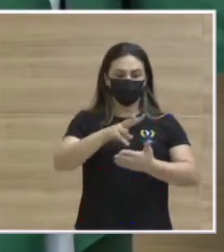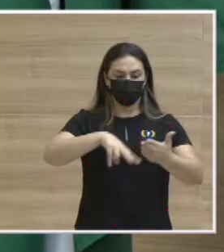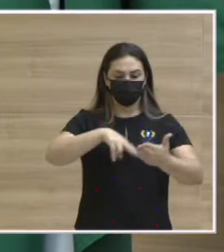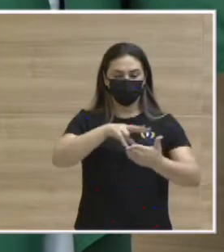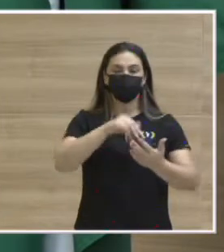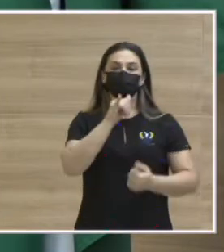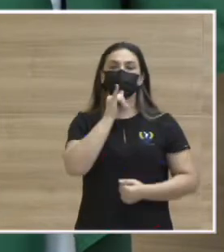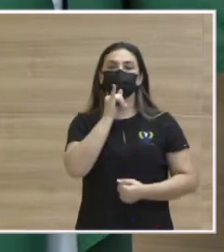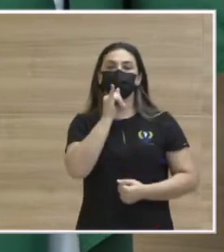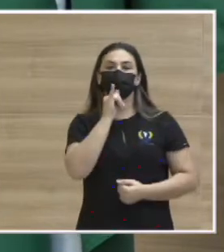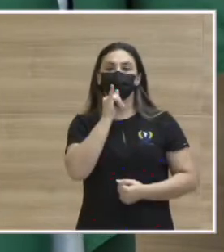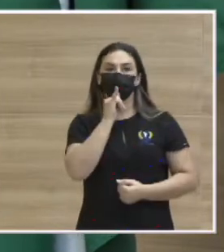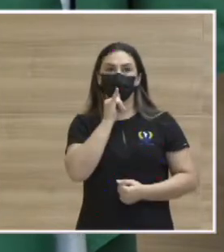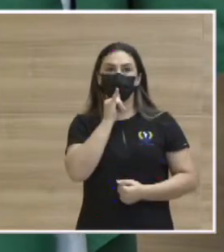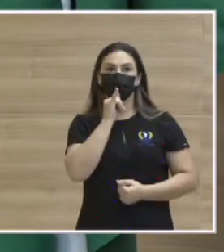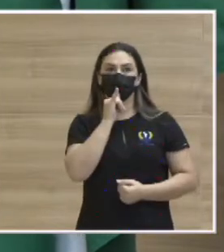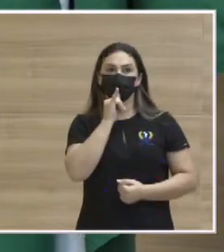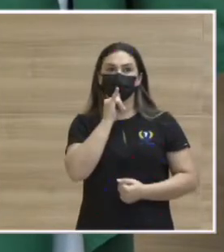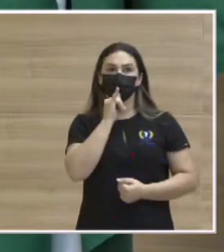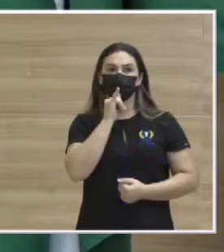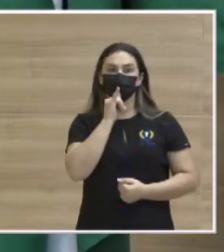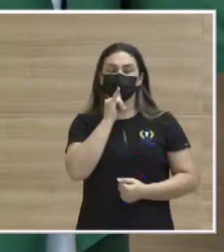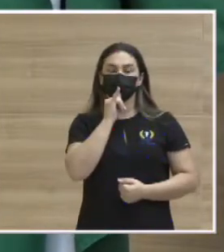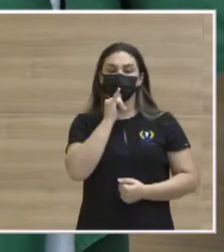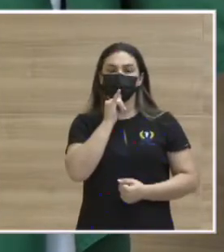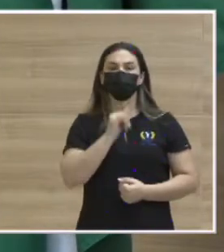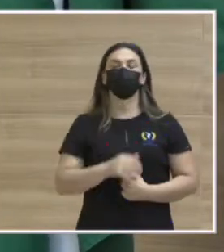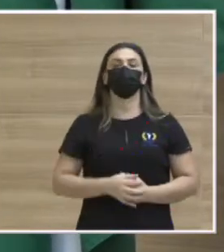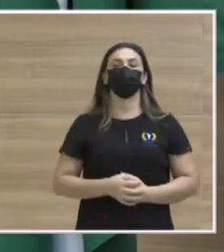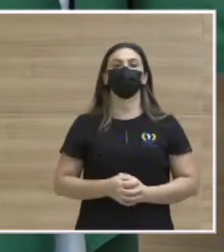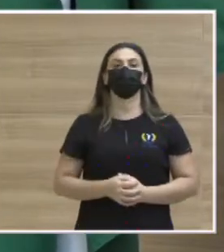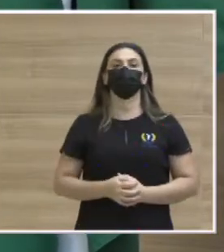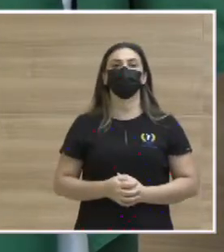trazendo exemplos que são um próprio exemplo.